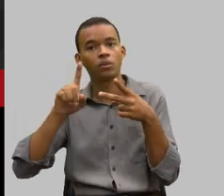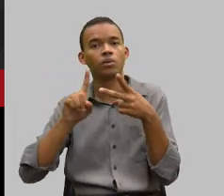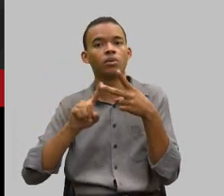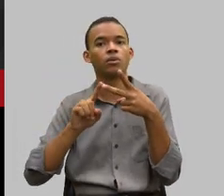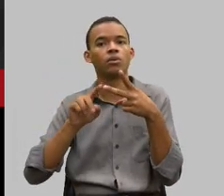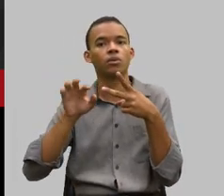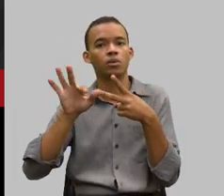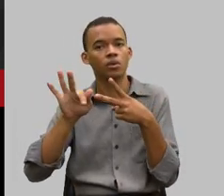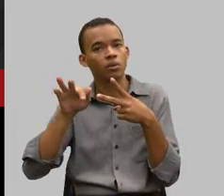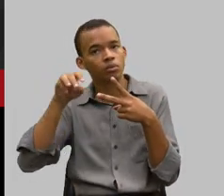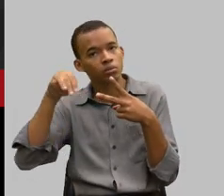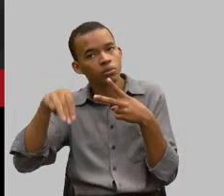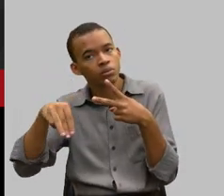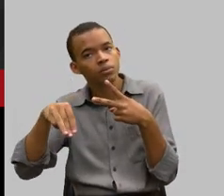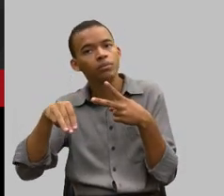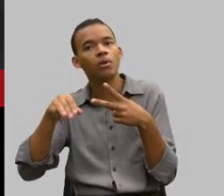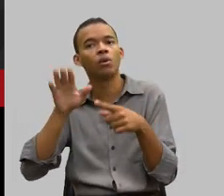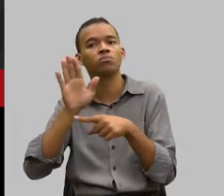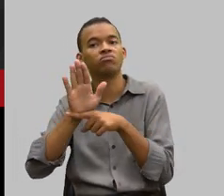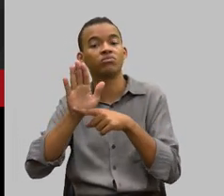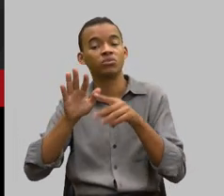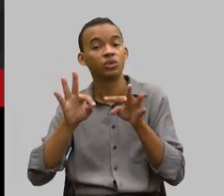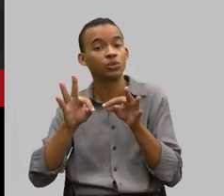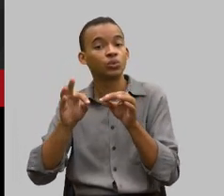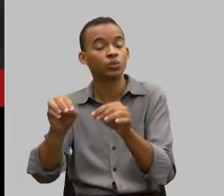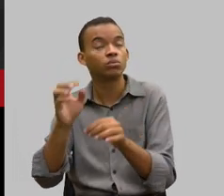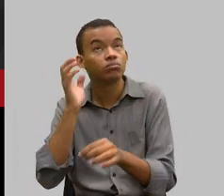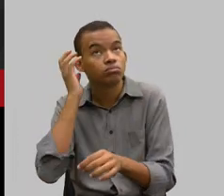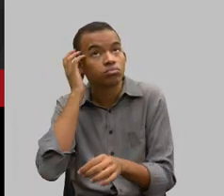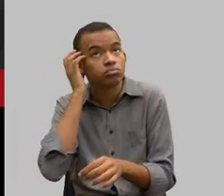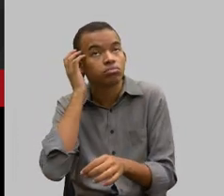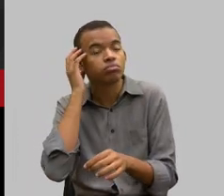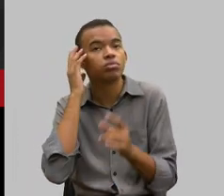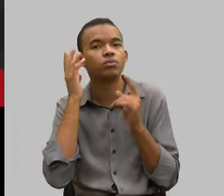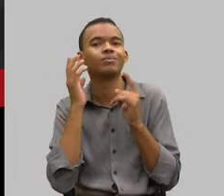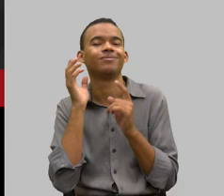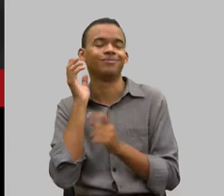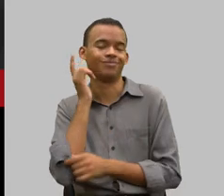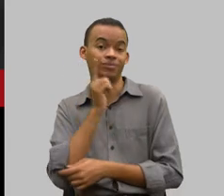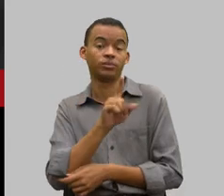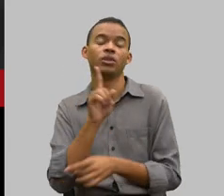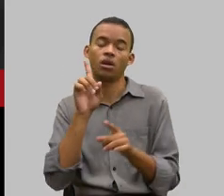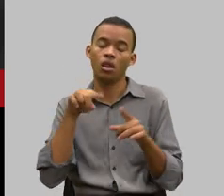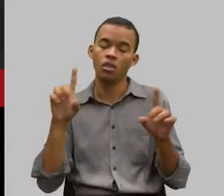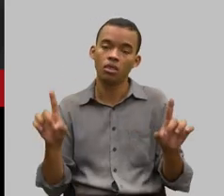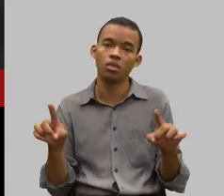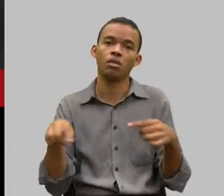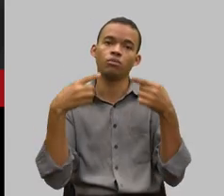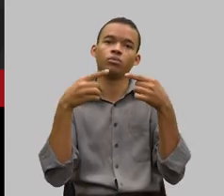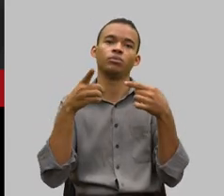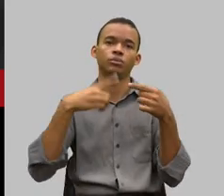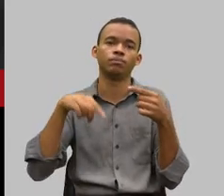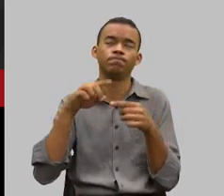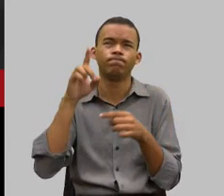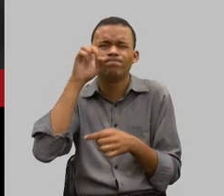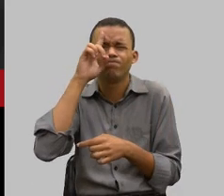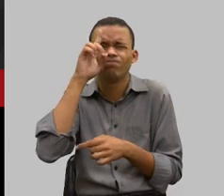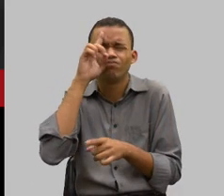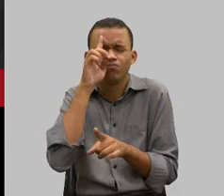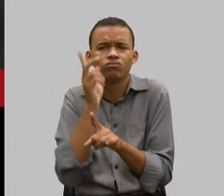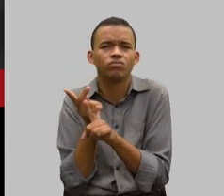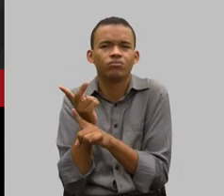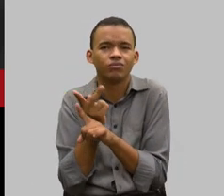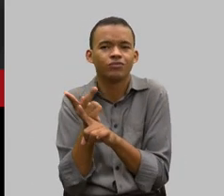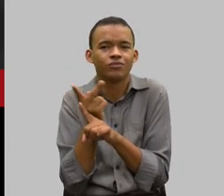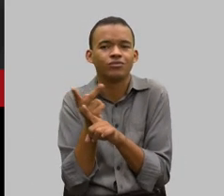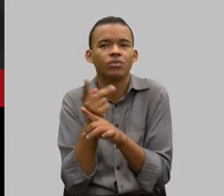rota das pessoas né na rota da audiência o desafio é grande mas a gente tá diariamente nessa busca